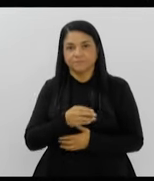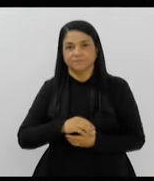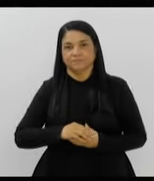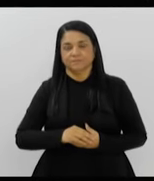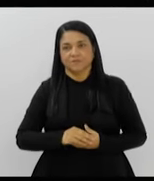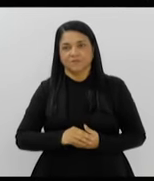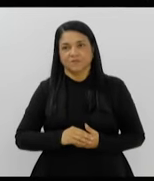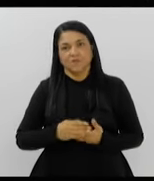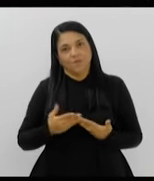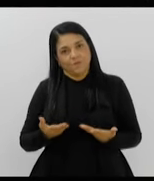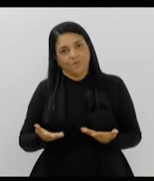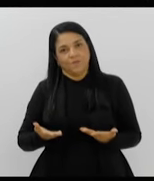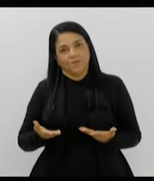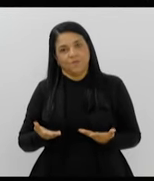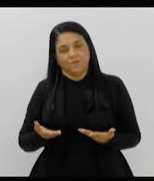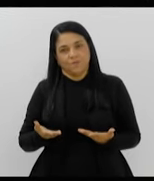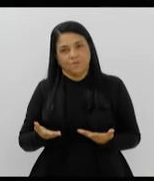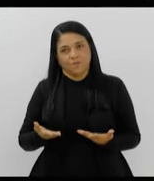Ora,